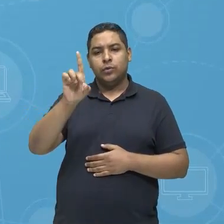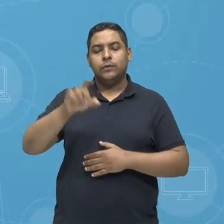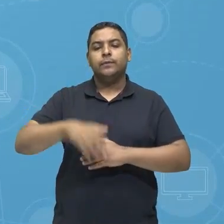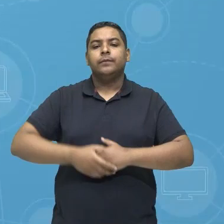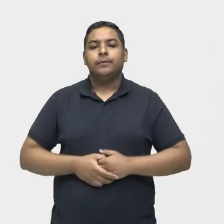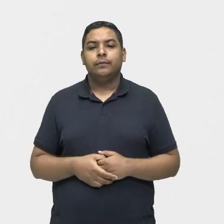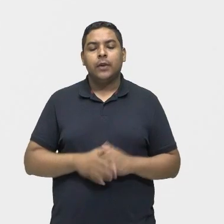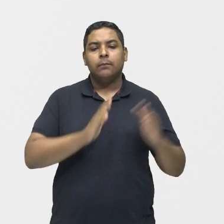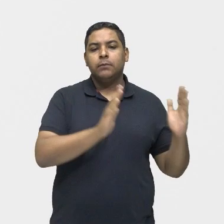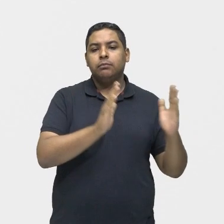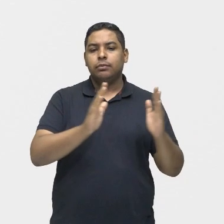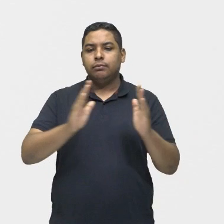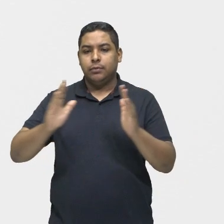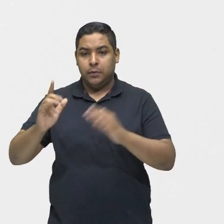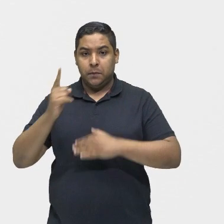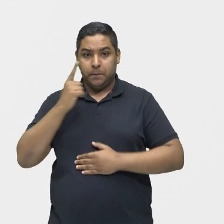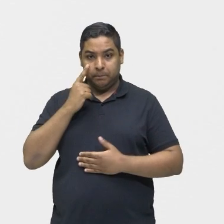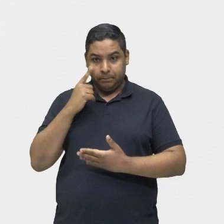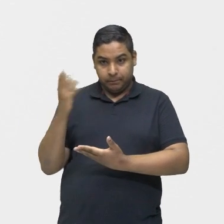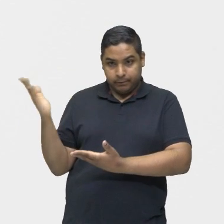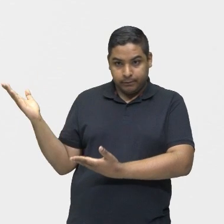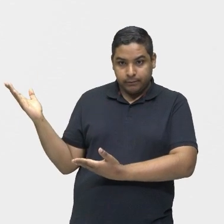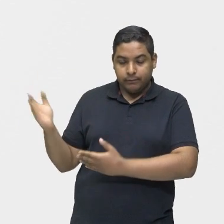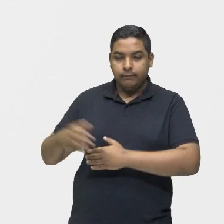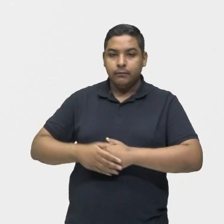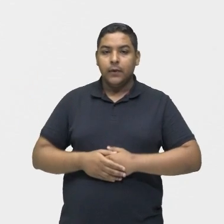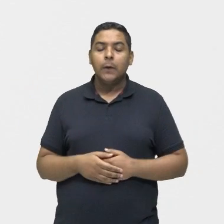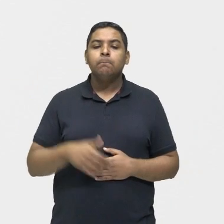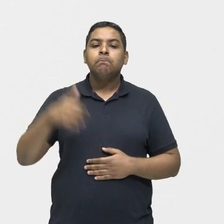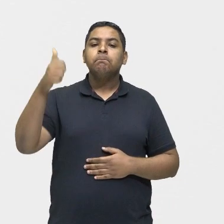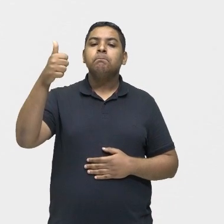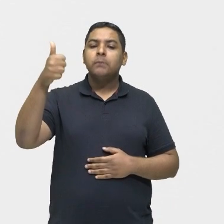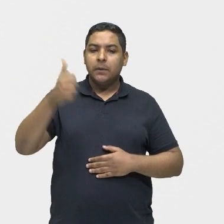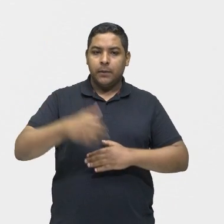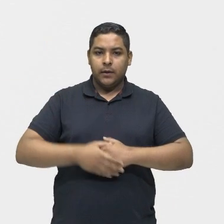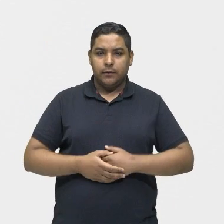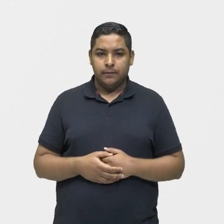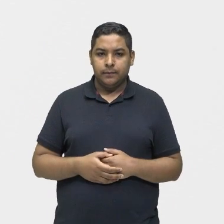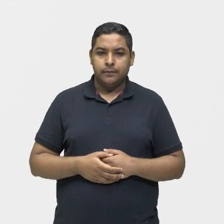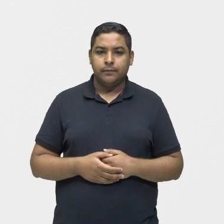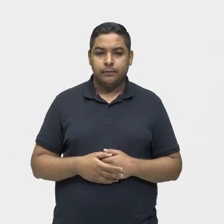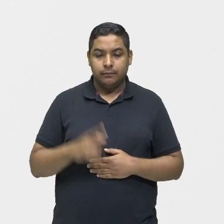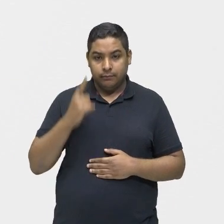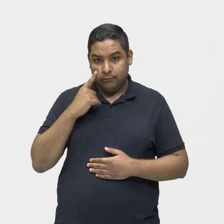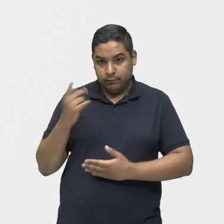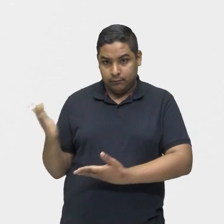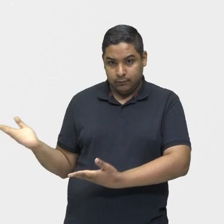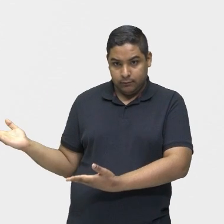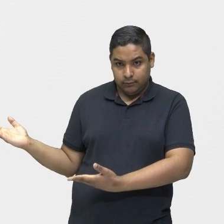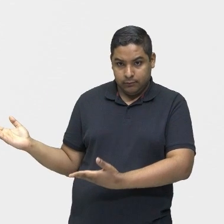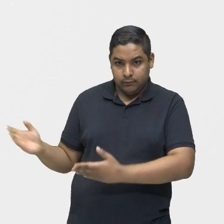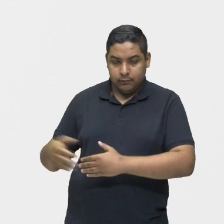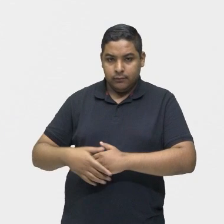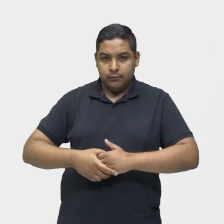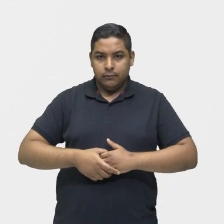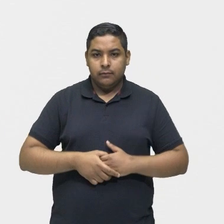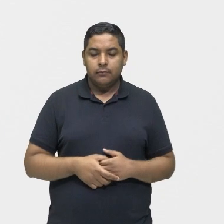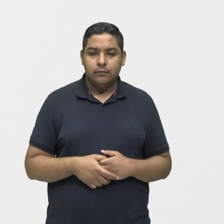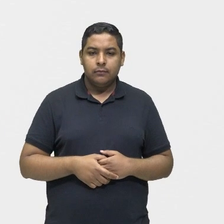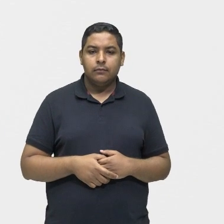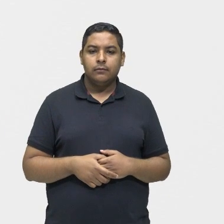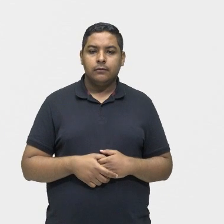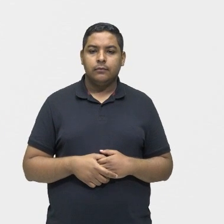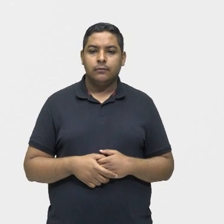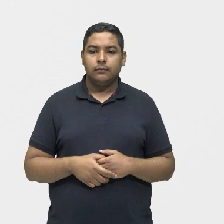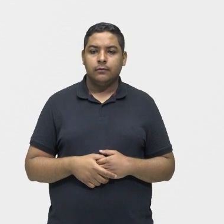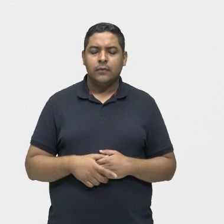passo a passo, olha só. Então, no primeiro nós temos ali, could you explain the relation between consumerism and greenhouse